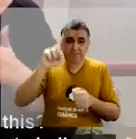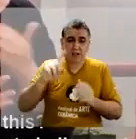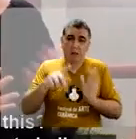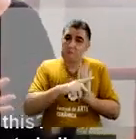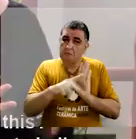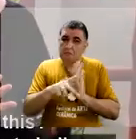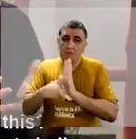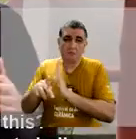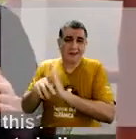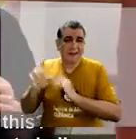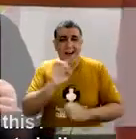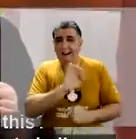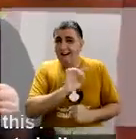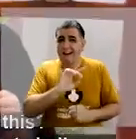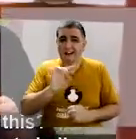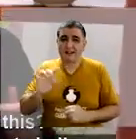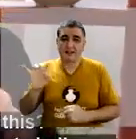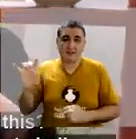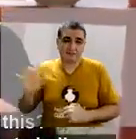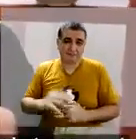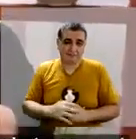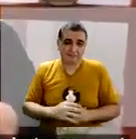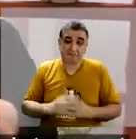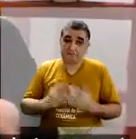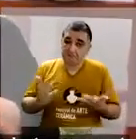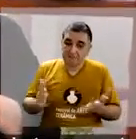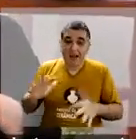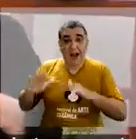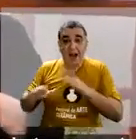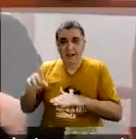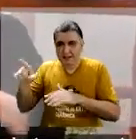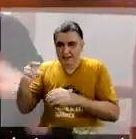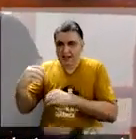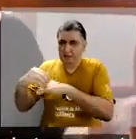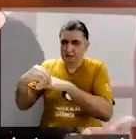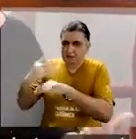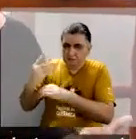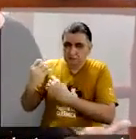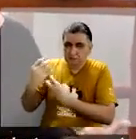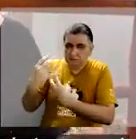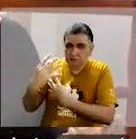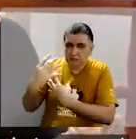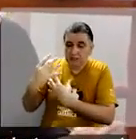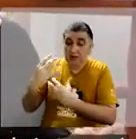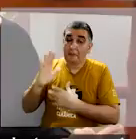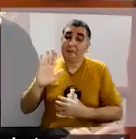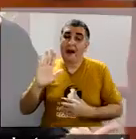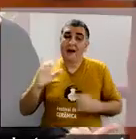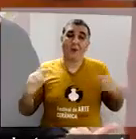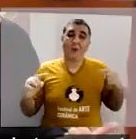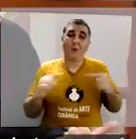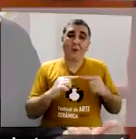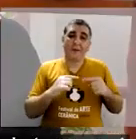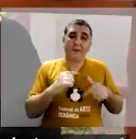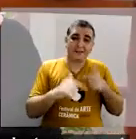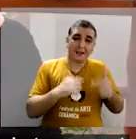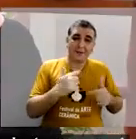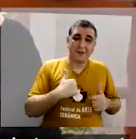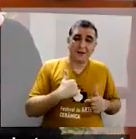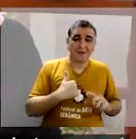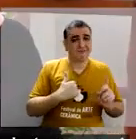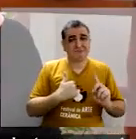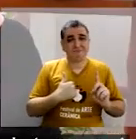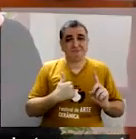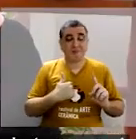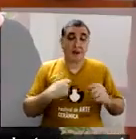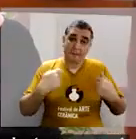seu modo de fazer a queima. Então, a resposta que às vezes ele te dá não serve para aquilo que você está querendo fazer.